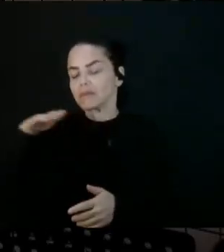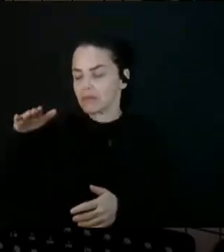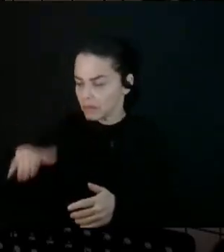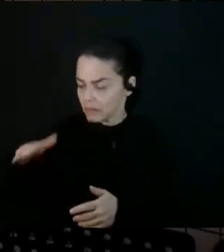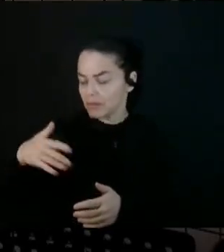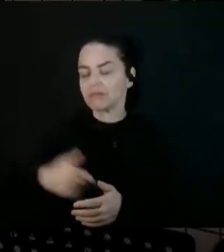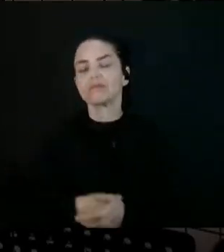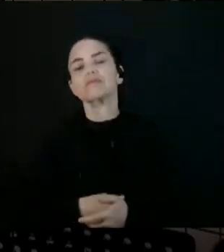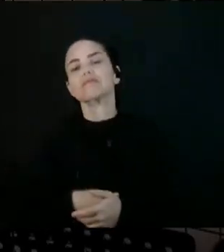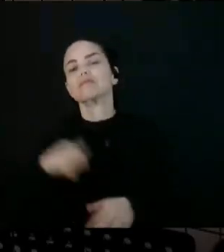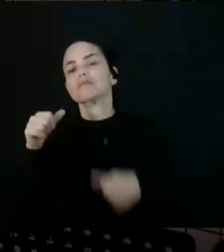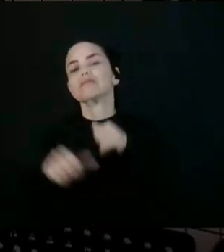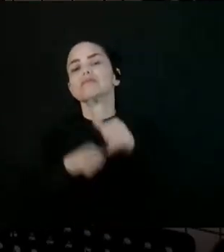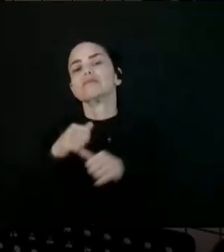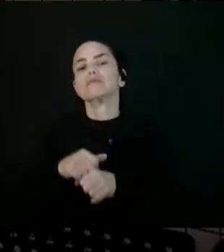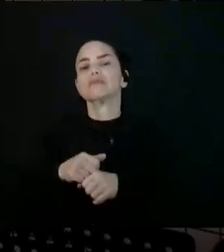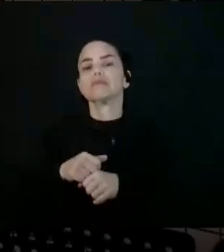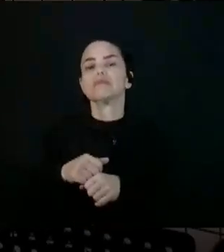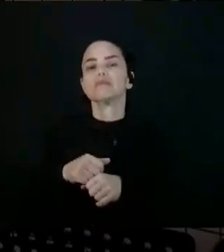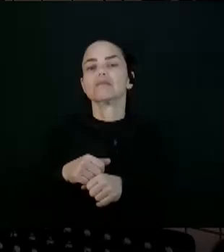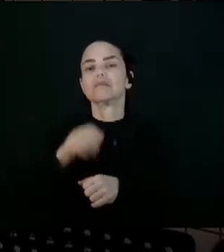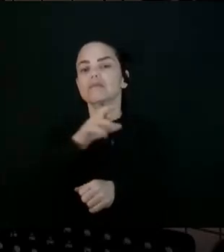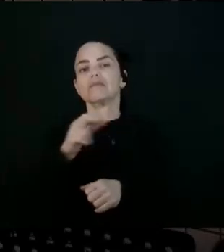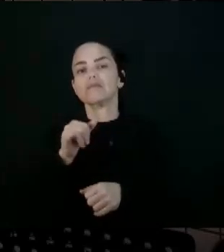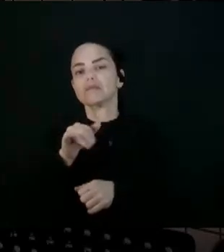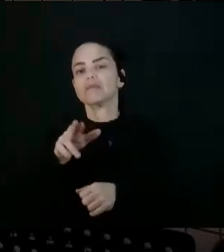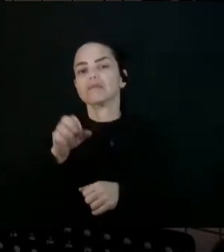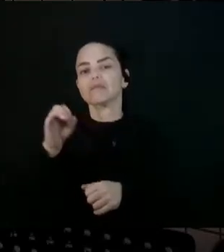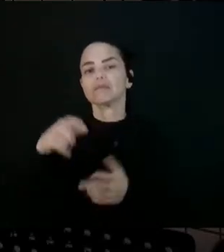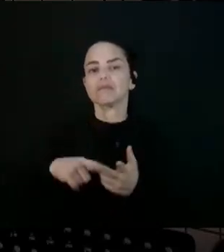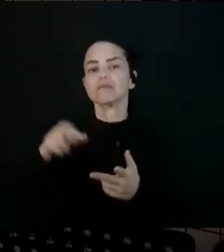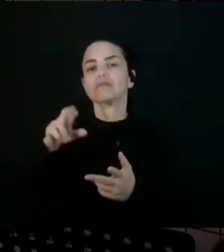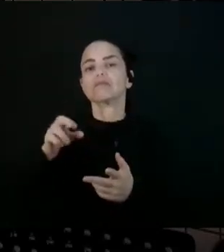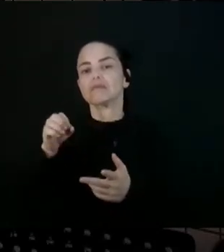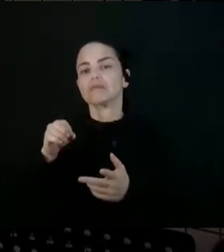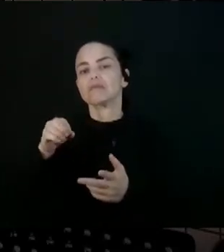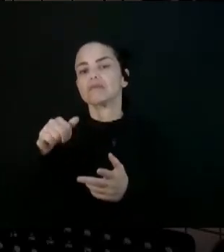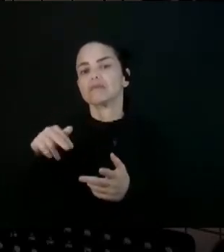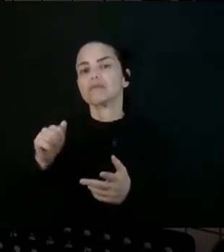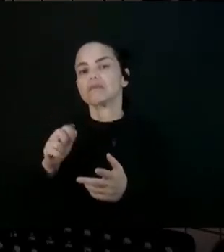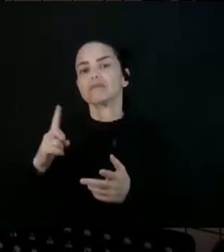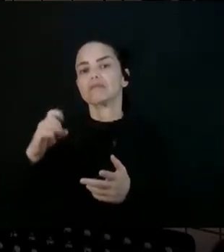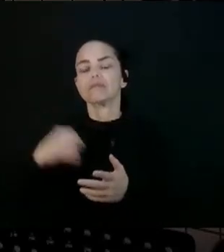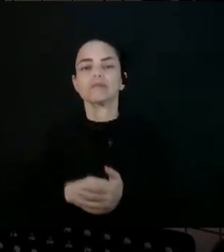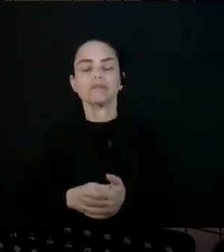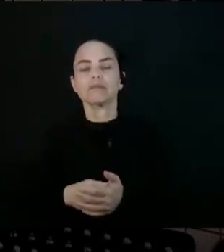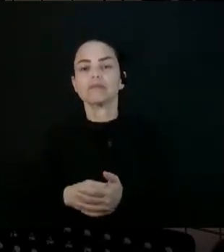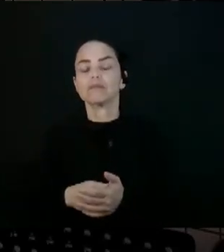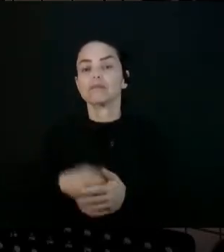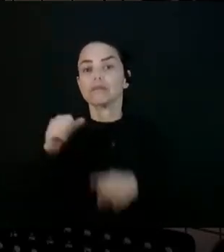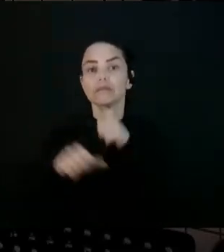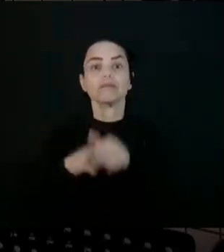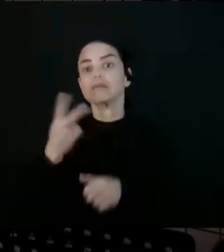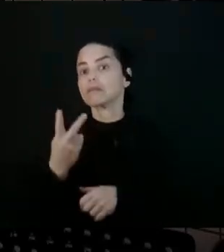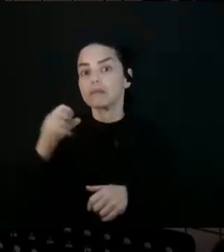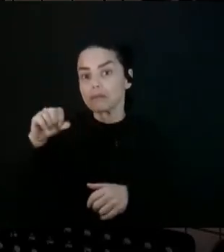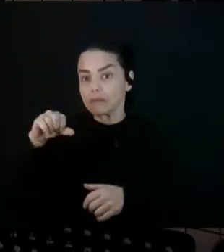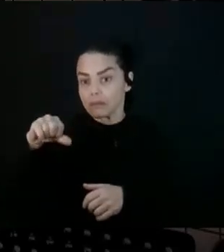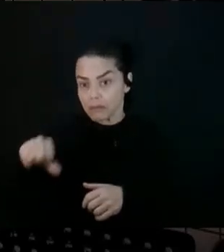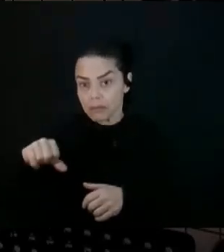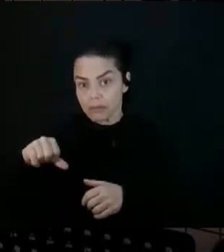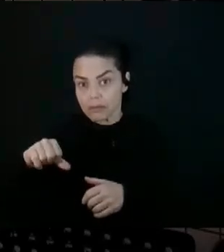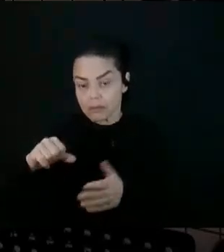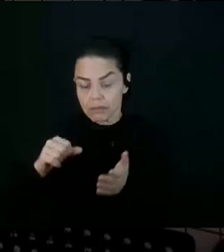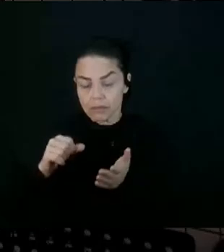trocou o Cristiano Ronaldo, ele queria muito o Cristiano Ronaldo, e o amigo falou, ok, eu troco por 29 figurinhas. A mãe, contabilizando